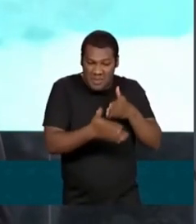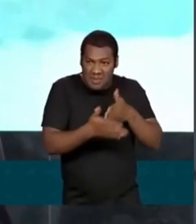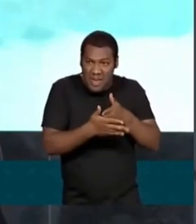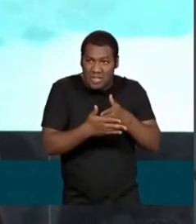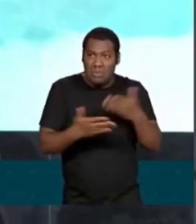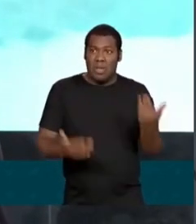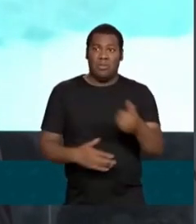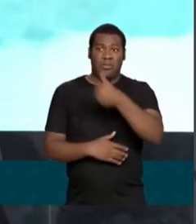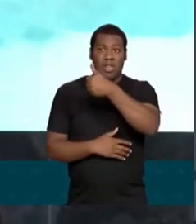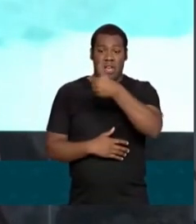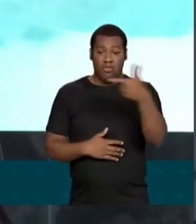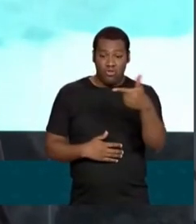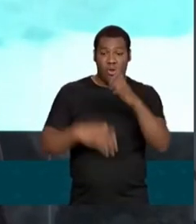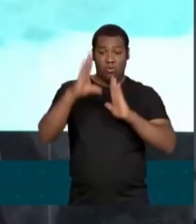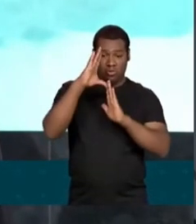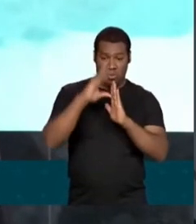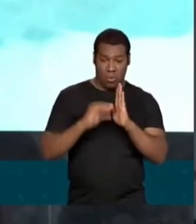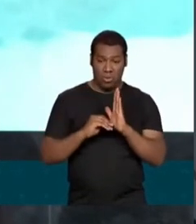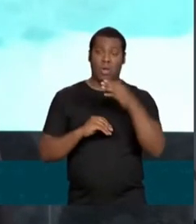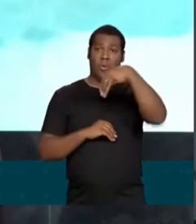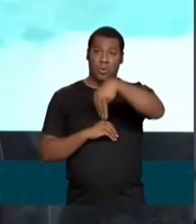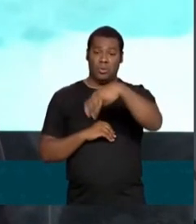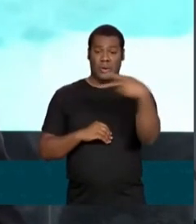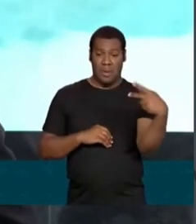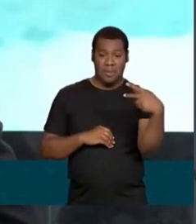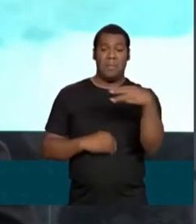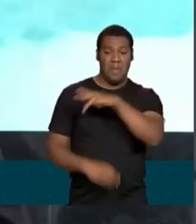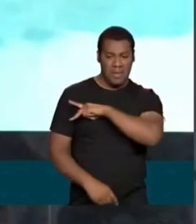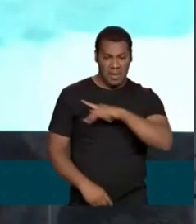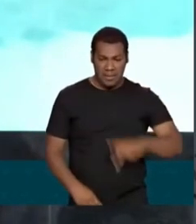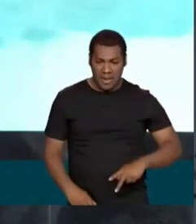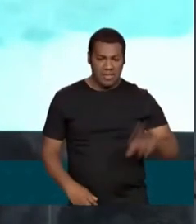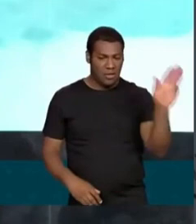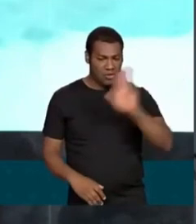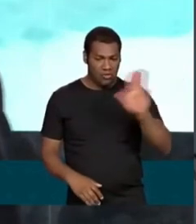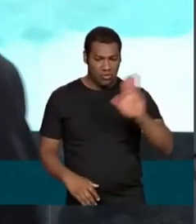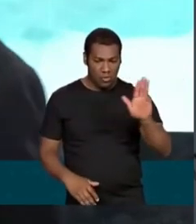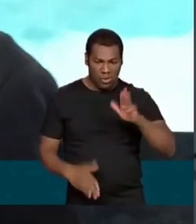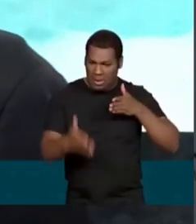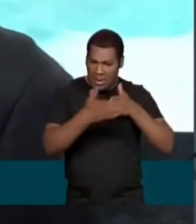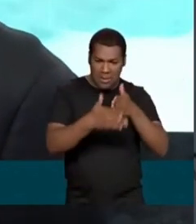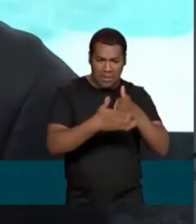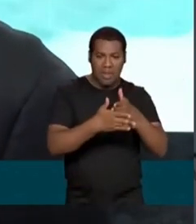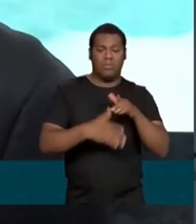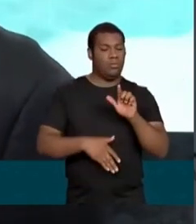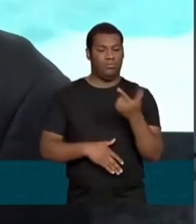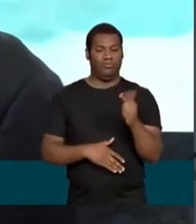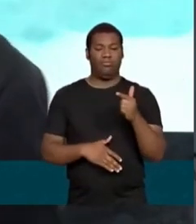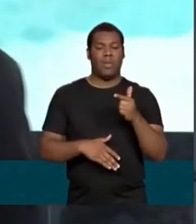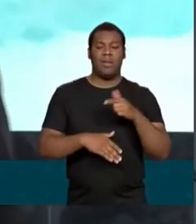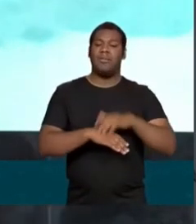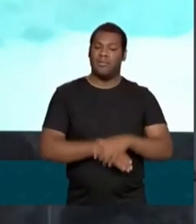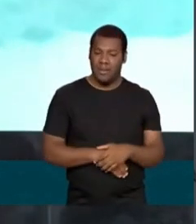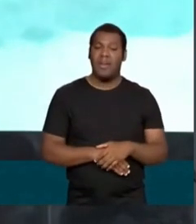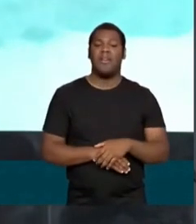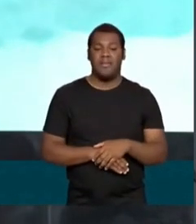dos 12 conteúdos das 12 MP do governo de Presidente lulações